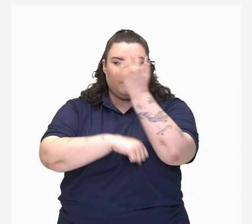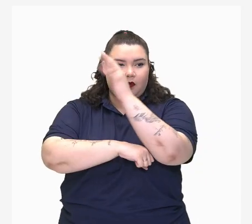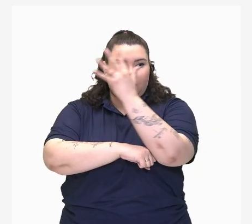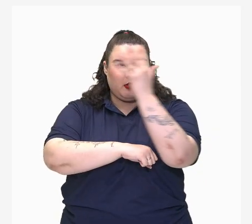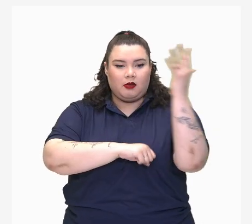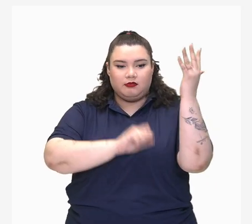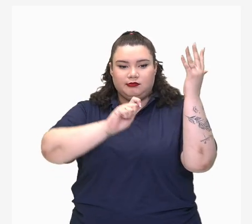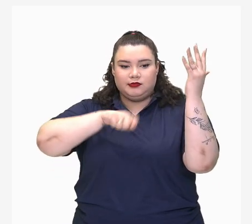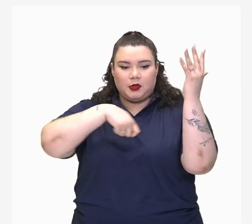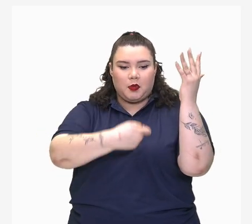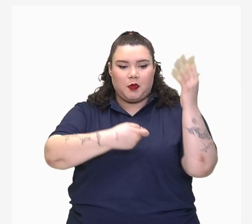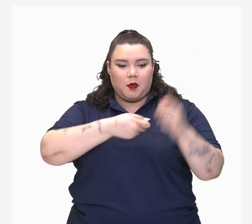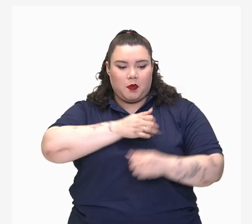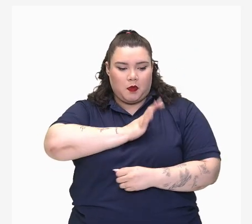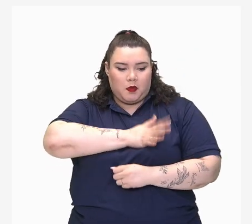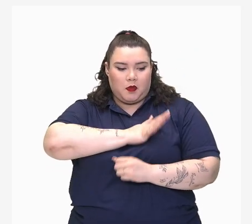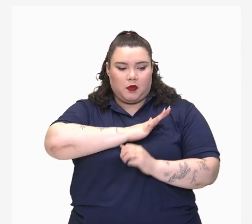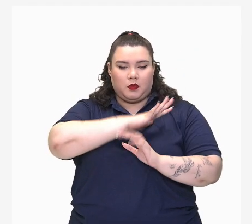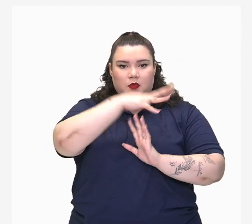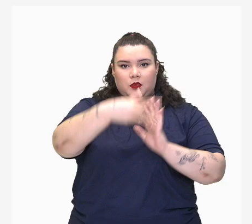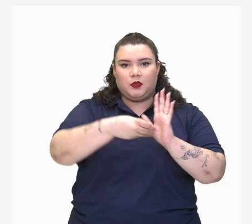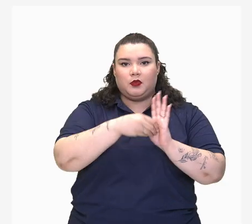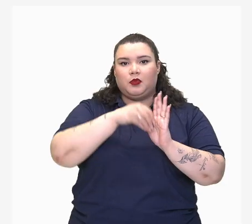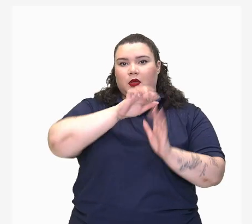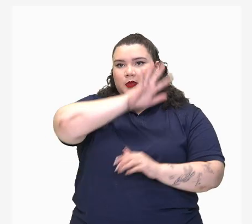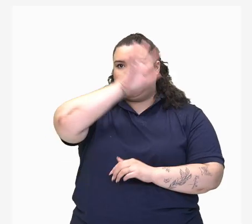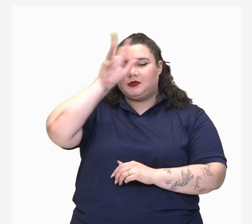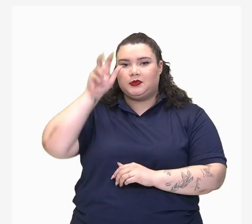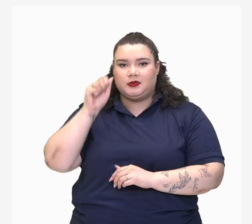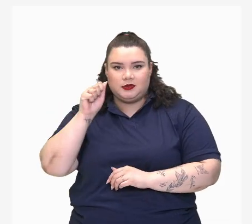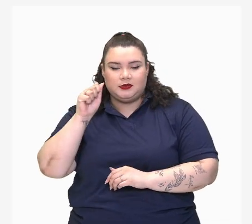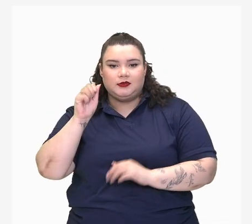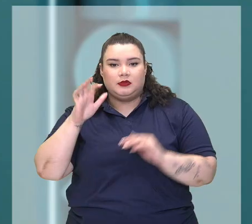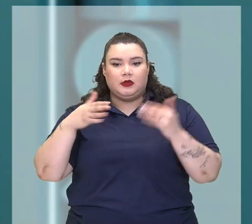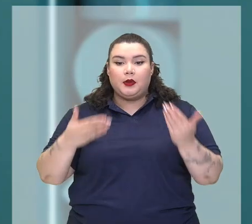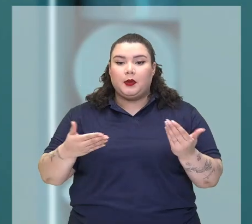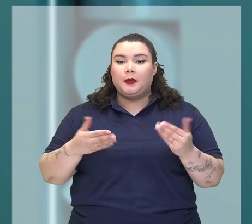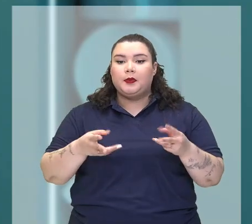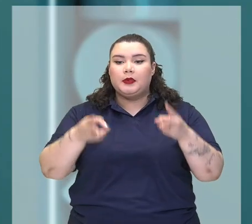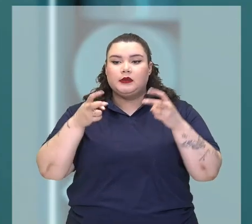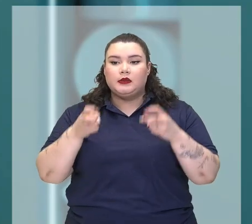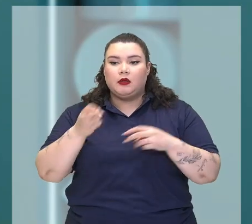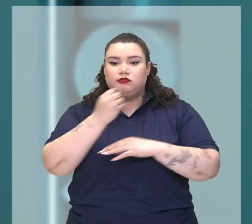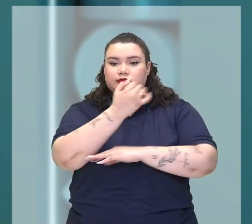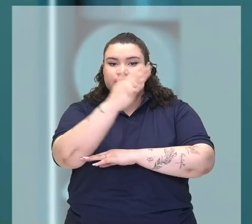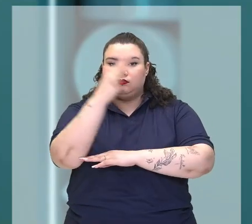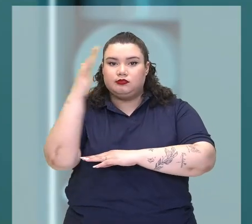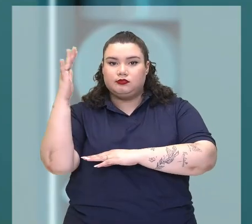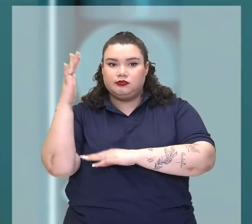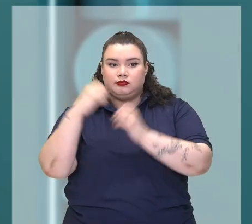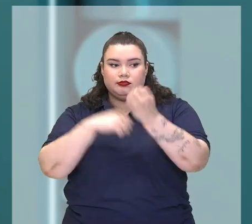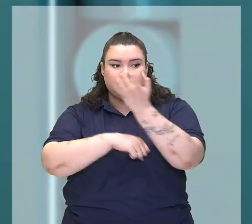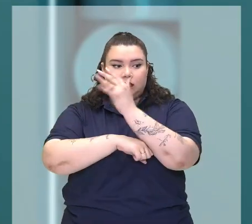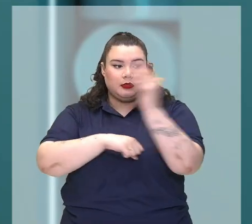o coração do Amazonas. Então, nós temos aqui a floresta